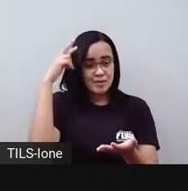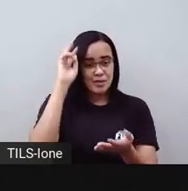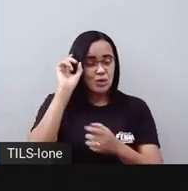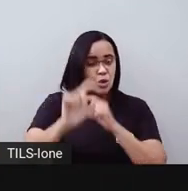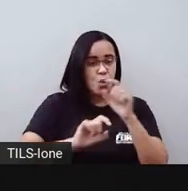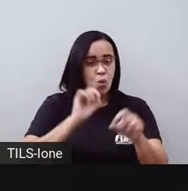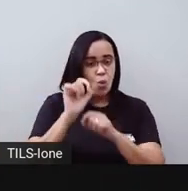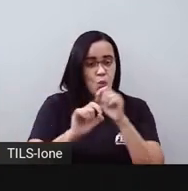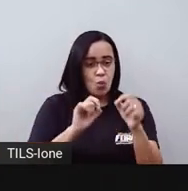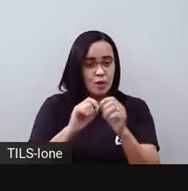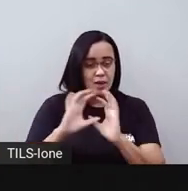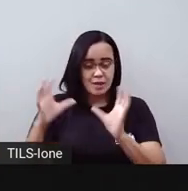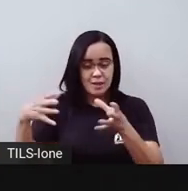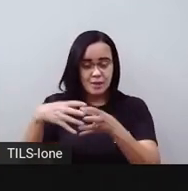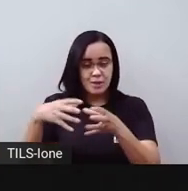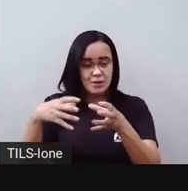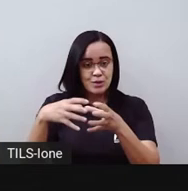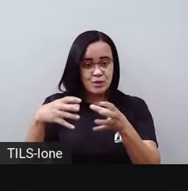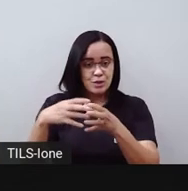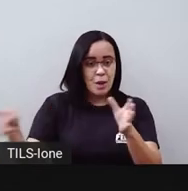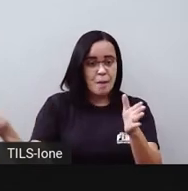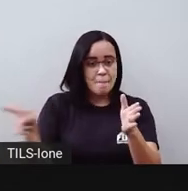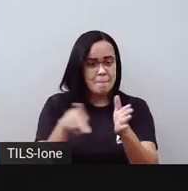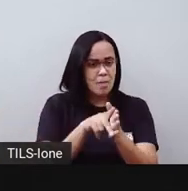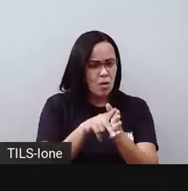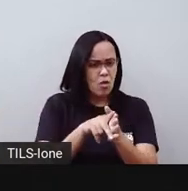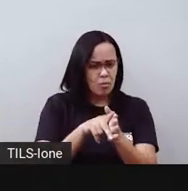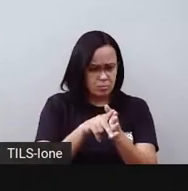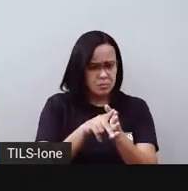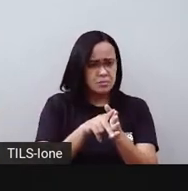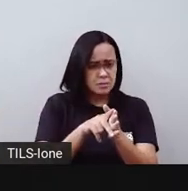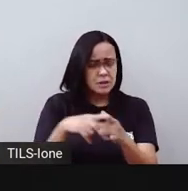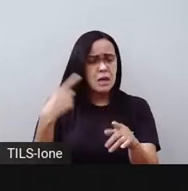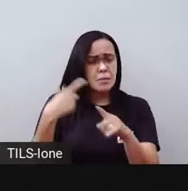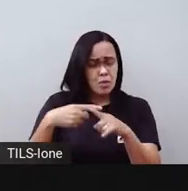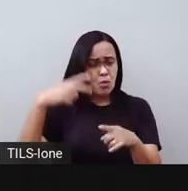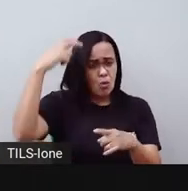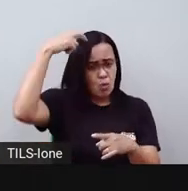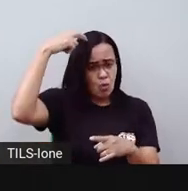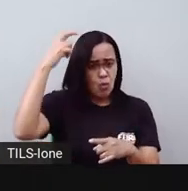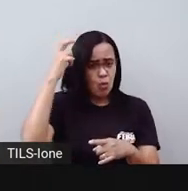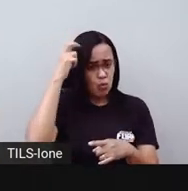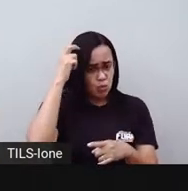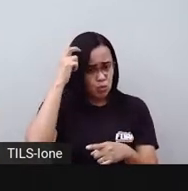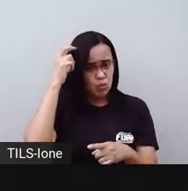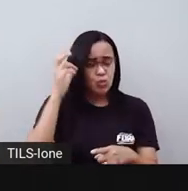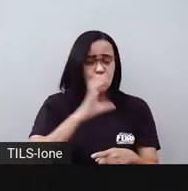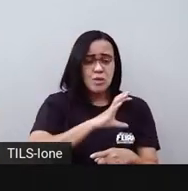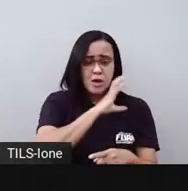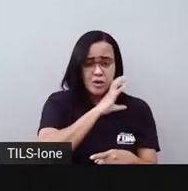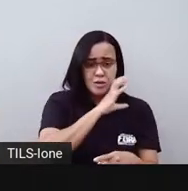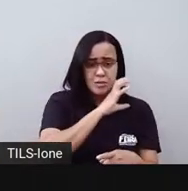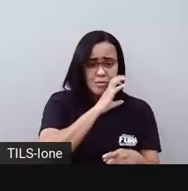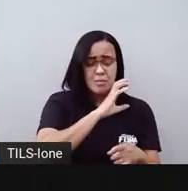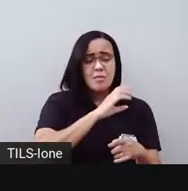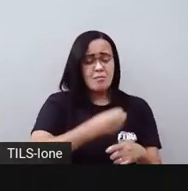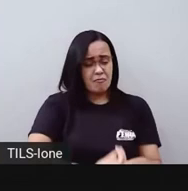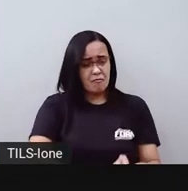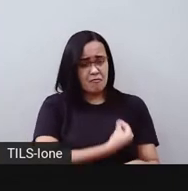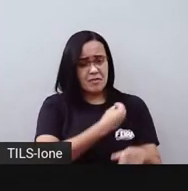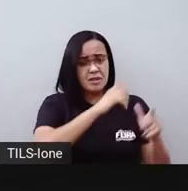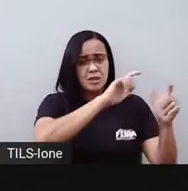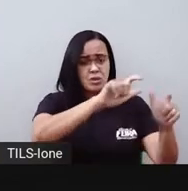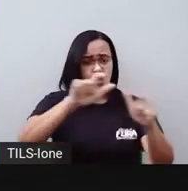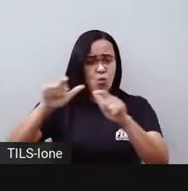fazem parte de uma cultura um pouco diferente da nossa. Eles são animais que geralmente vivem